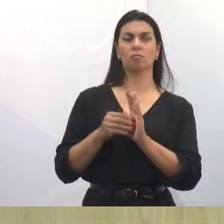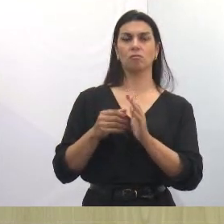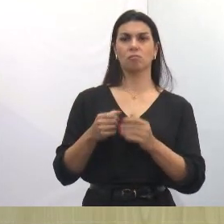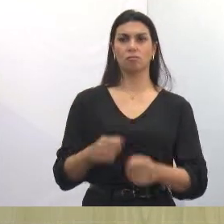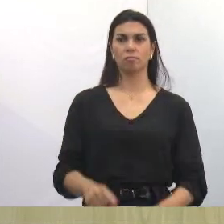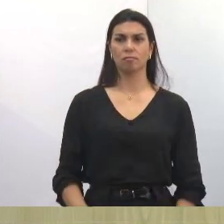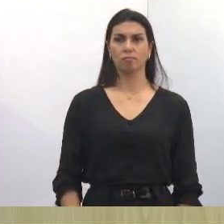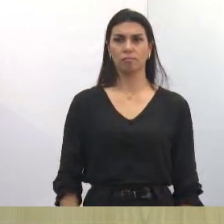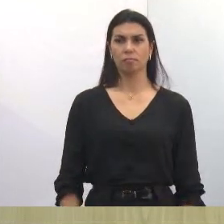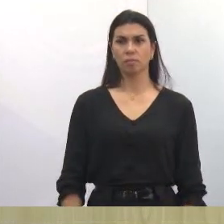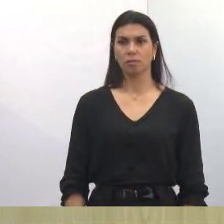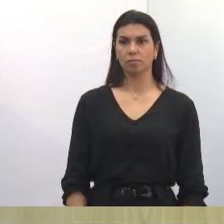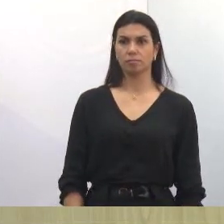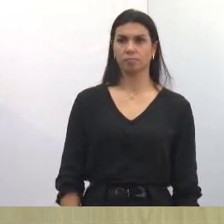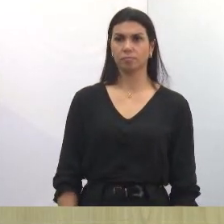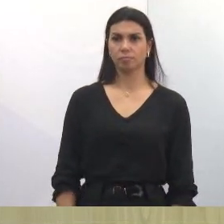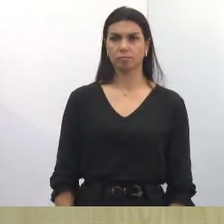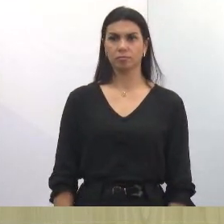comprobatórios.